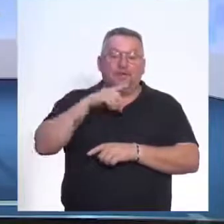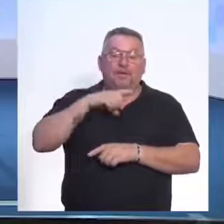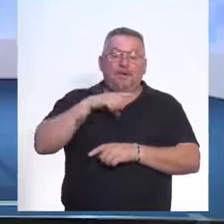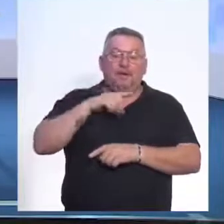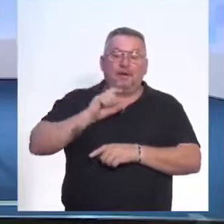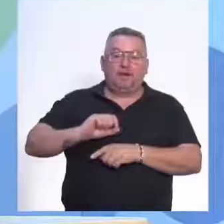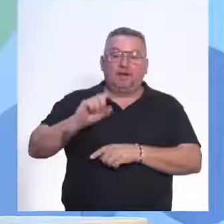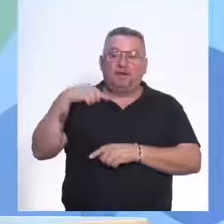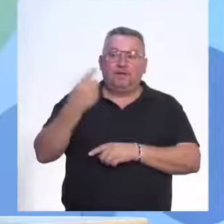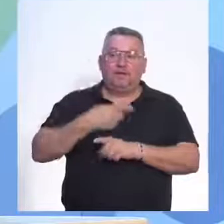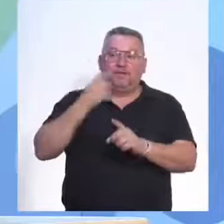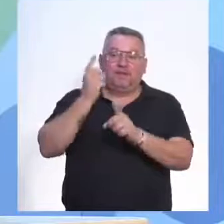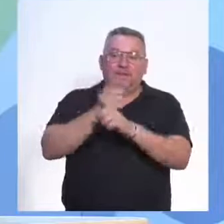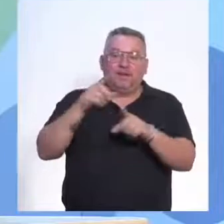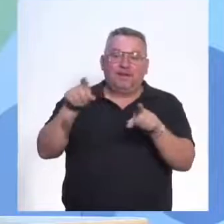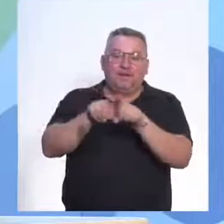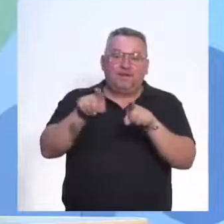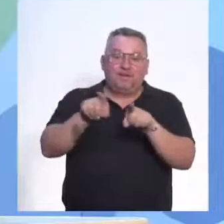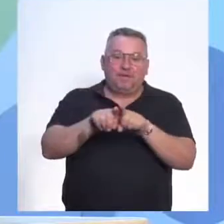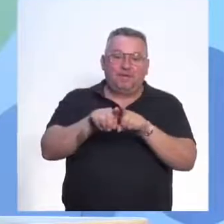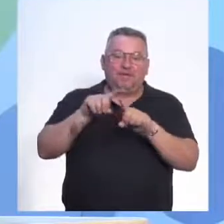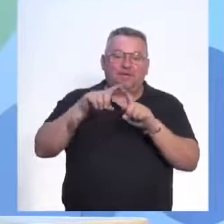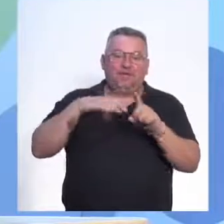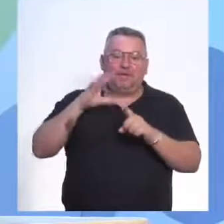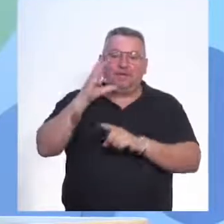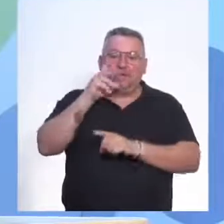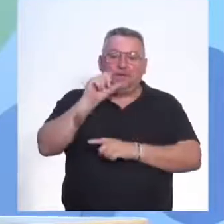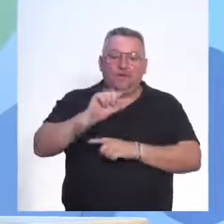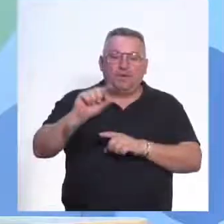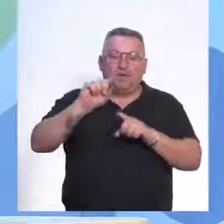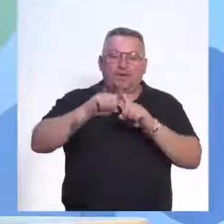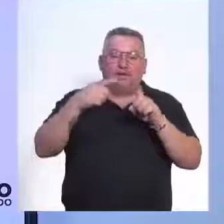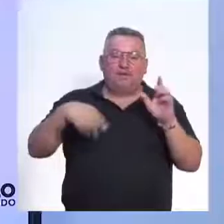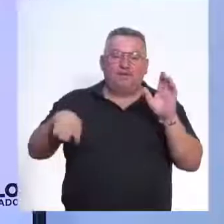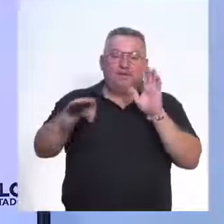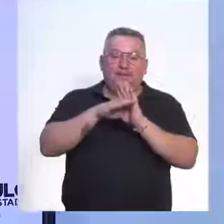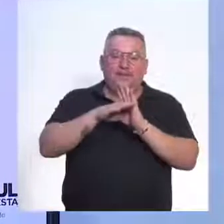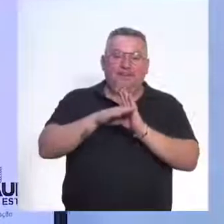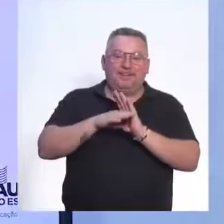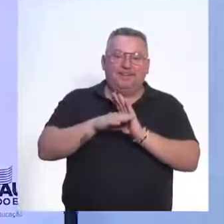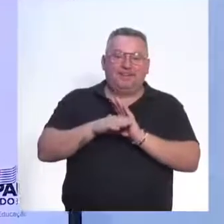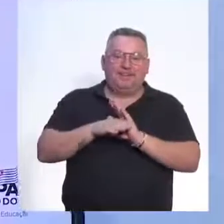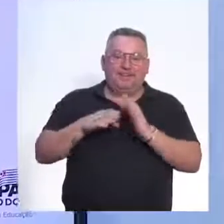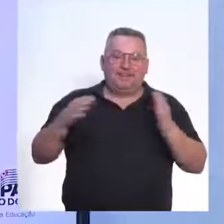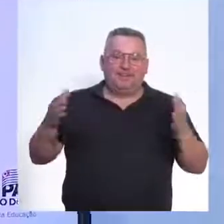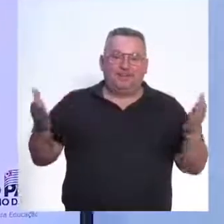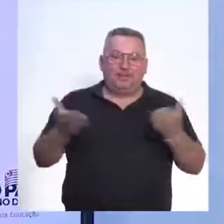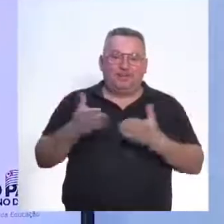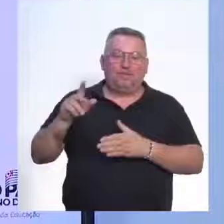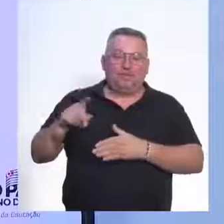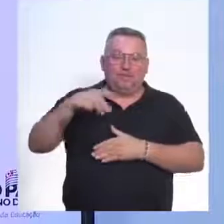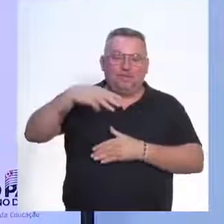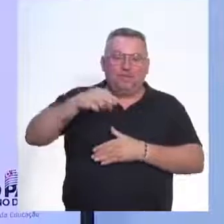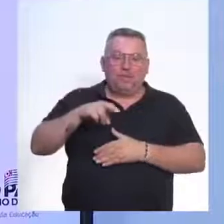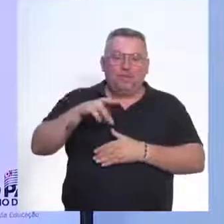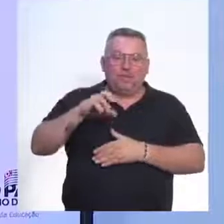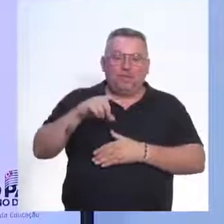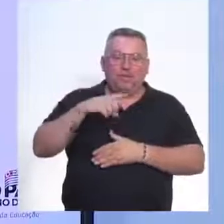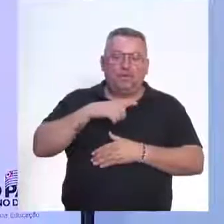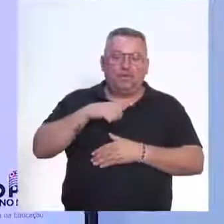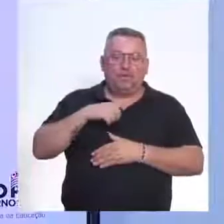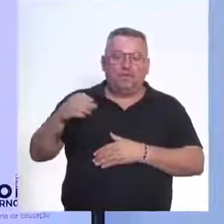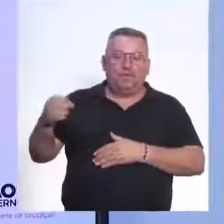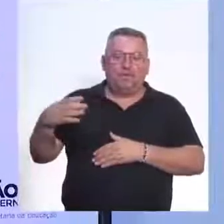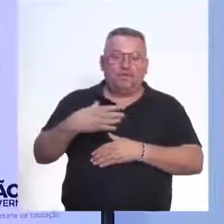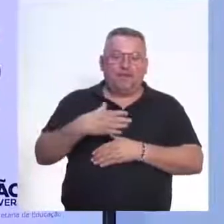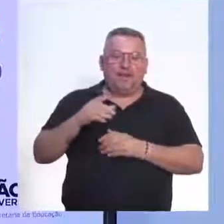nos encontrará também. Daqui a um tempinho. Vai demorar um pouquinho, mas chega. É verdade. E hoje, professor Mauro, nós temos uma novidade nessa aula.